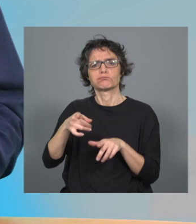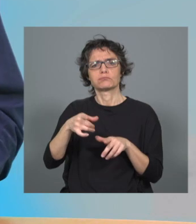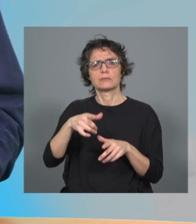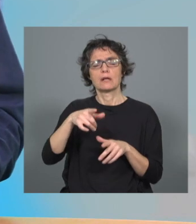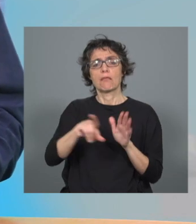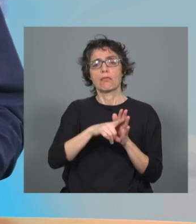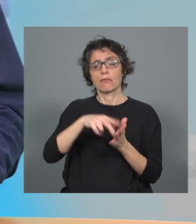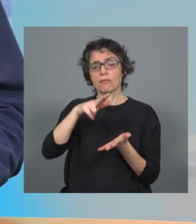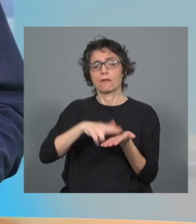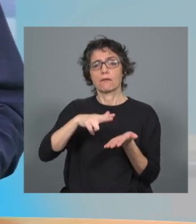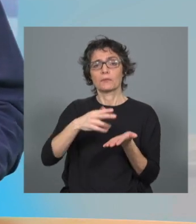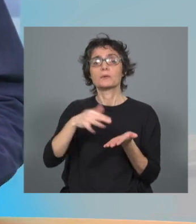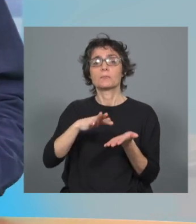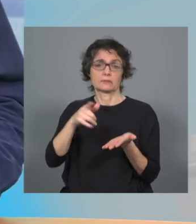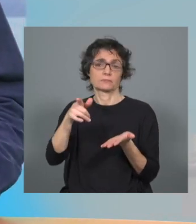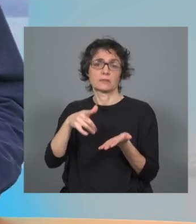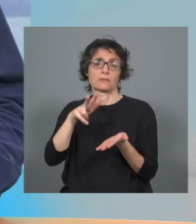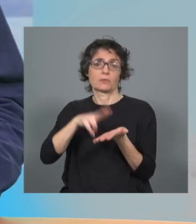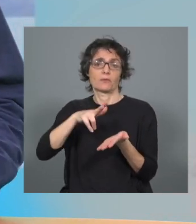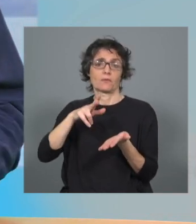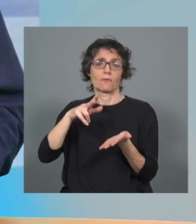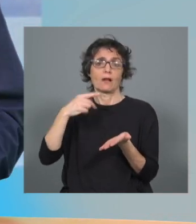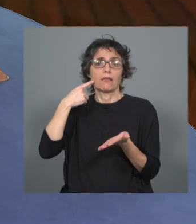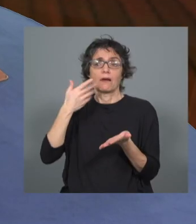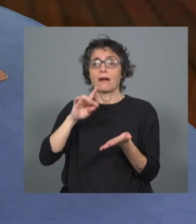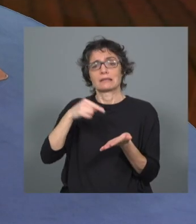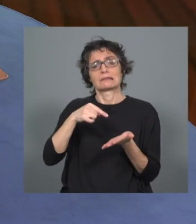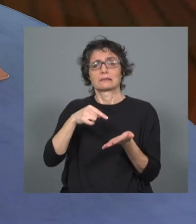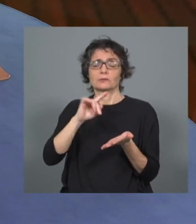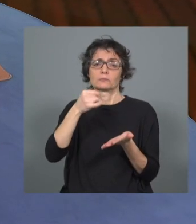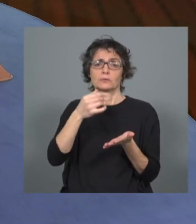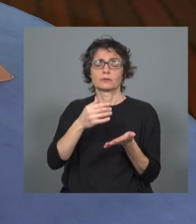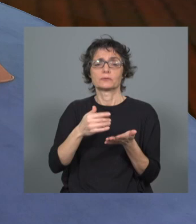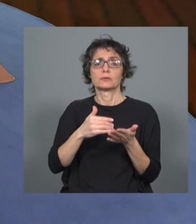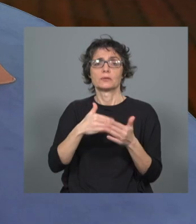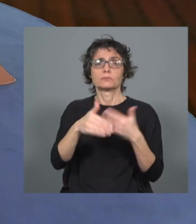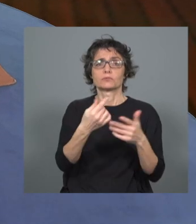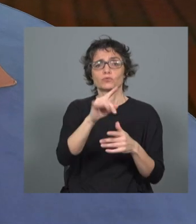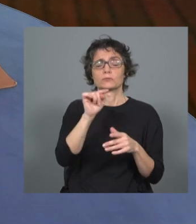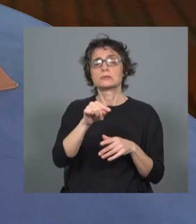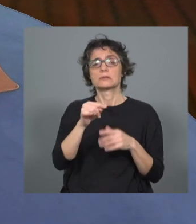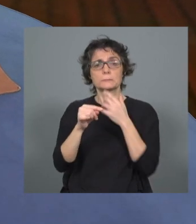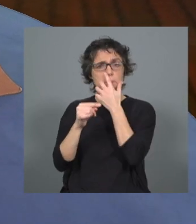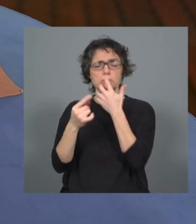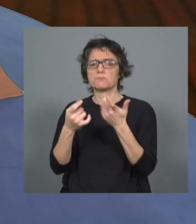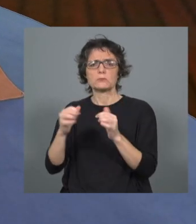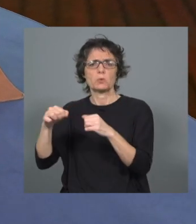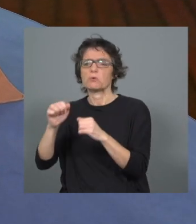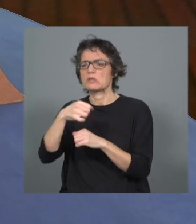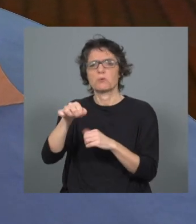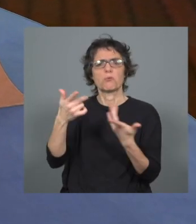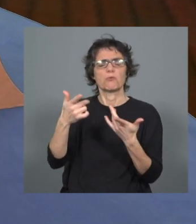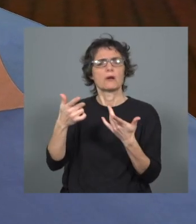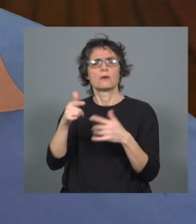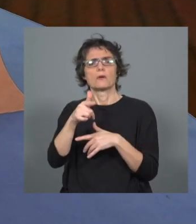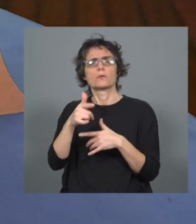agora veio-se a verificar que aprovaram-na e é de facto uma má lei. Independentemente de se concordar ou não com a despenalização da eutanásia? Independentemente de se concordar, quer dizer, o Tribunal